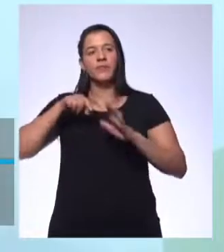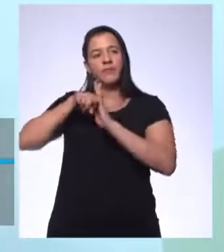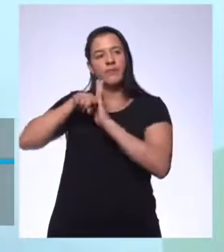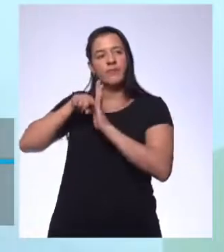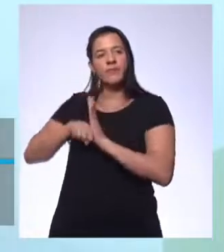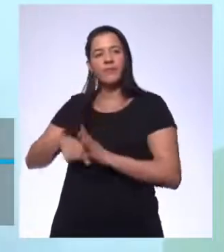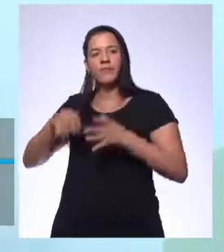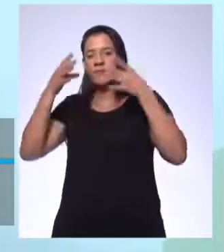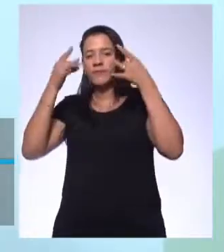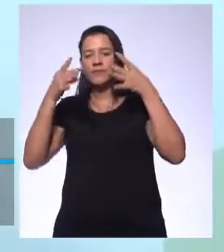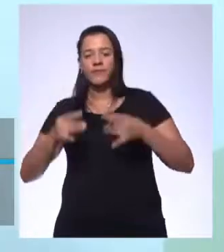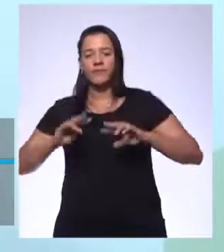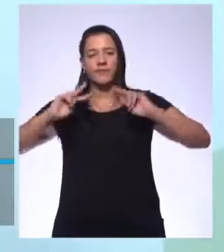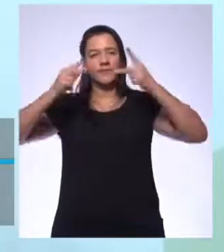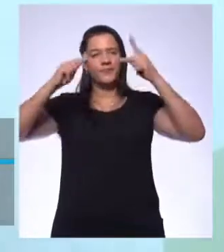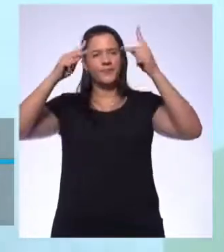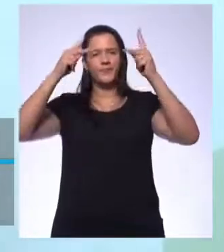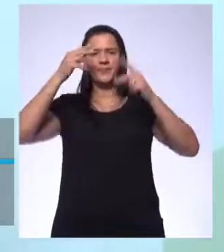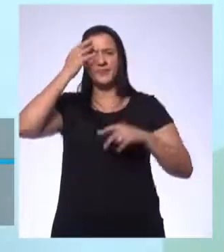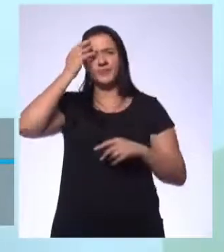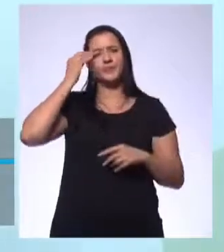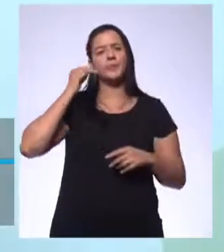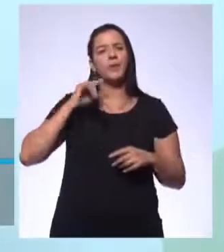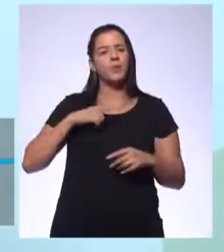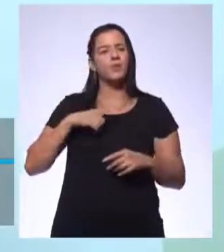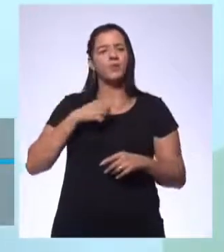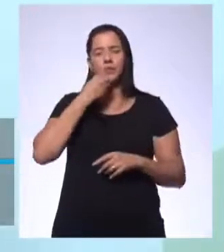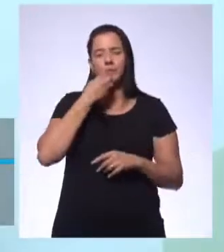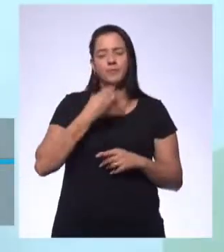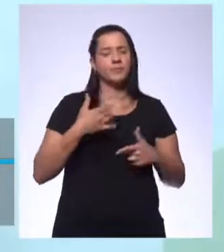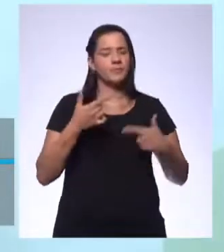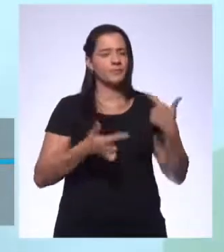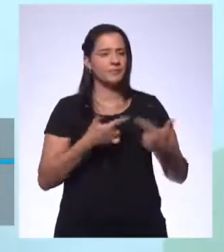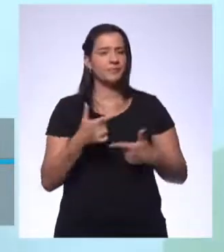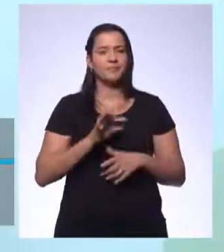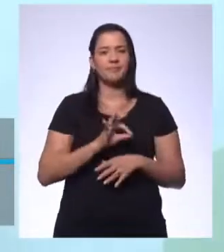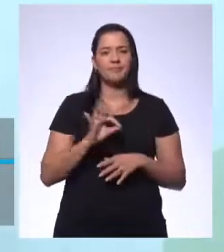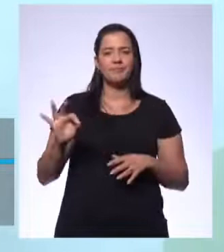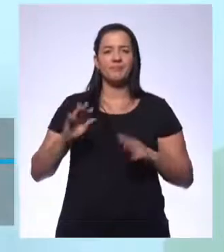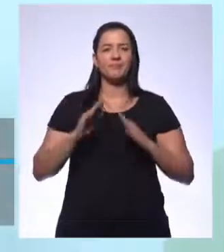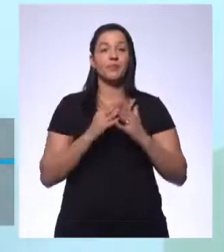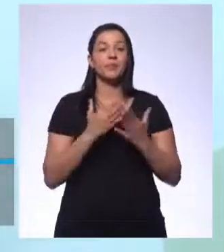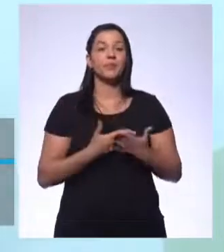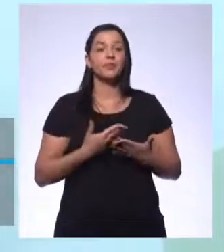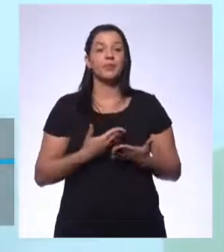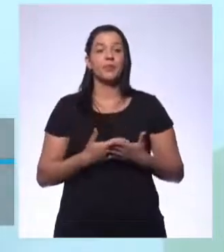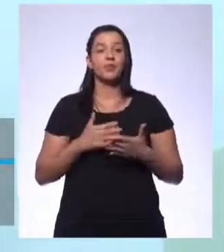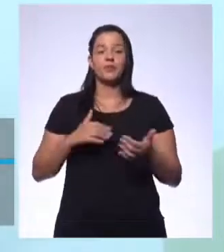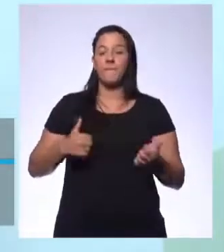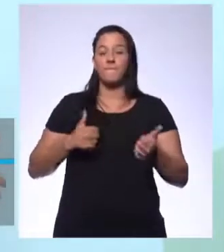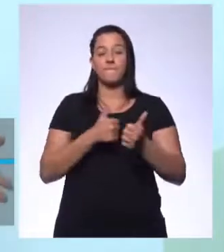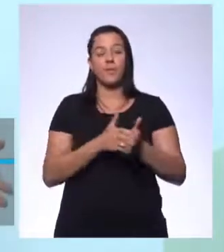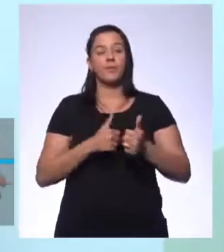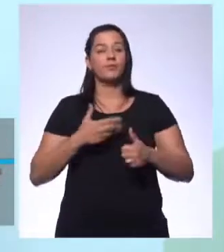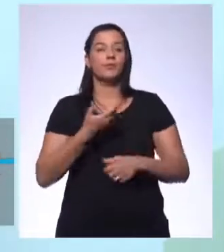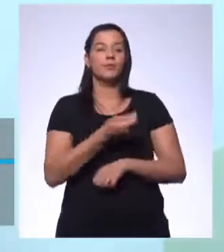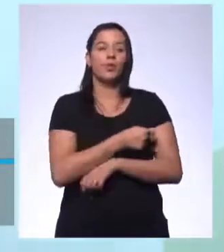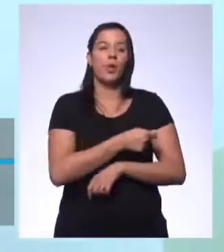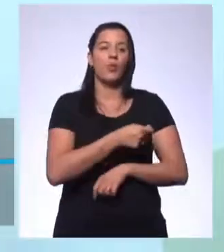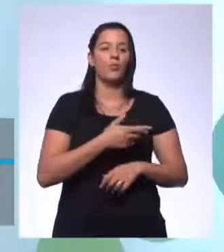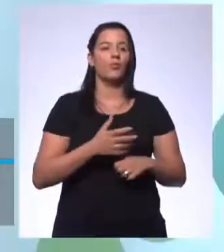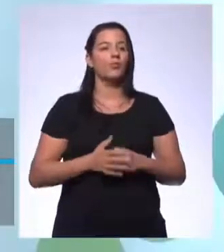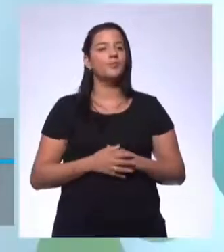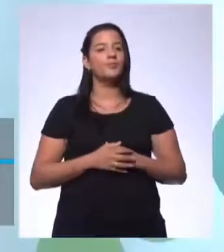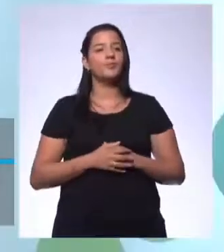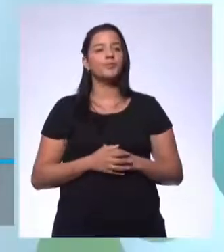sabe, multiplica, faz assim, um trabalho incrível na escola, que são os que estão mais próximos dos nossos alunos. É, porque aí, né? Aqui